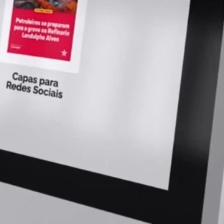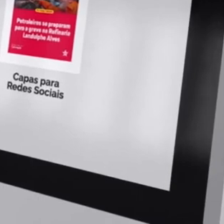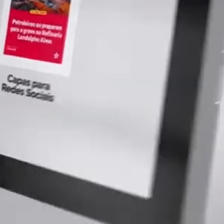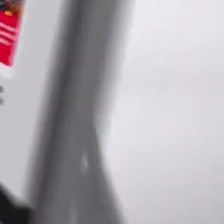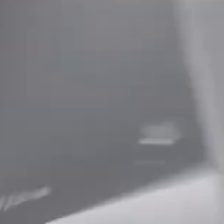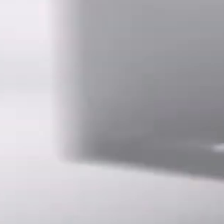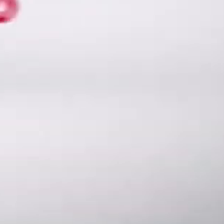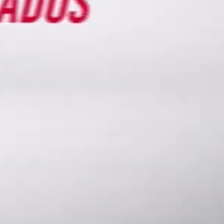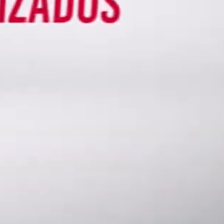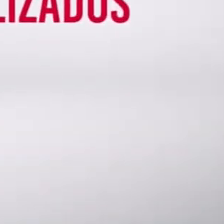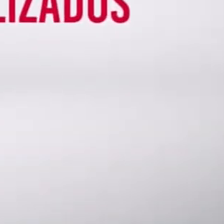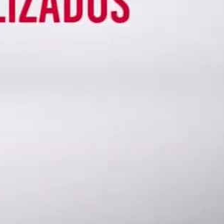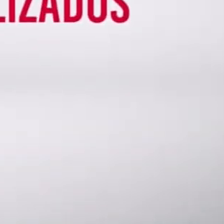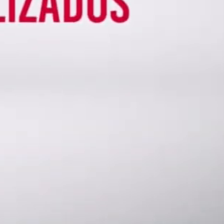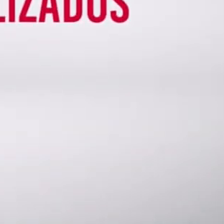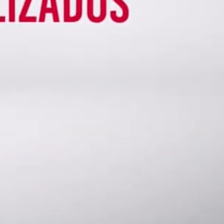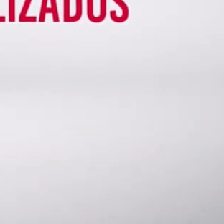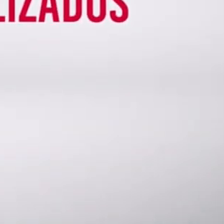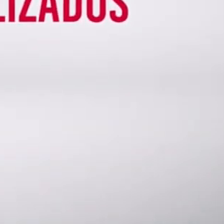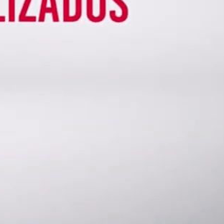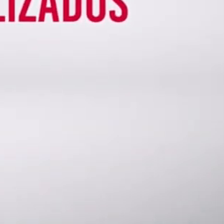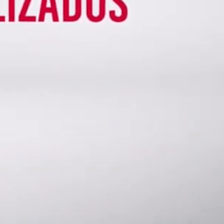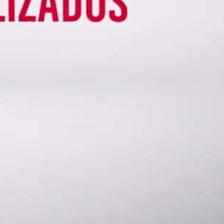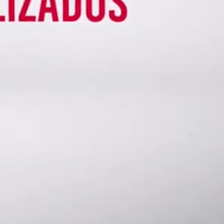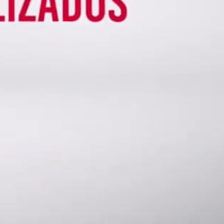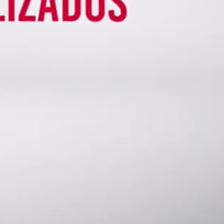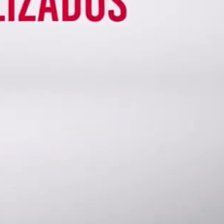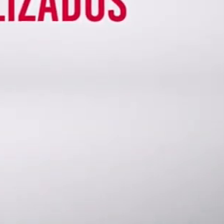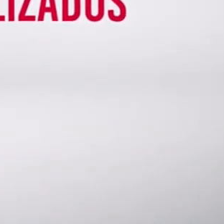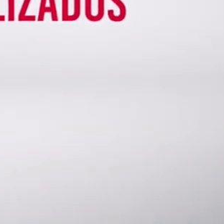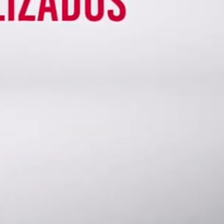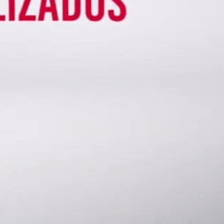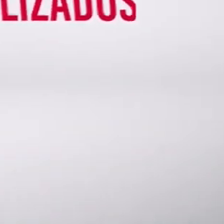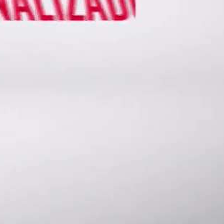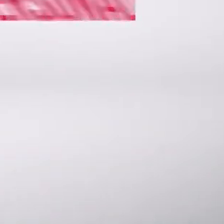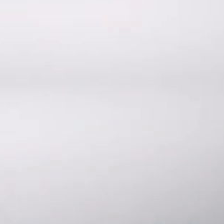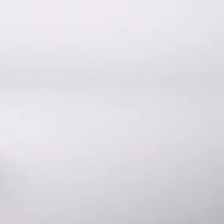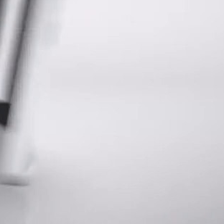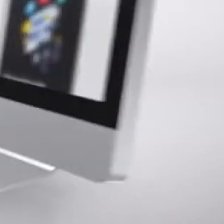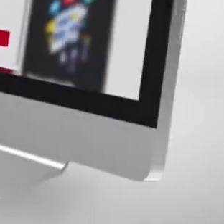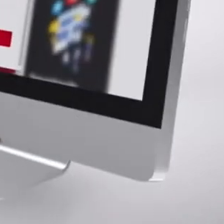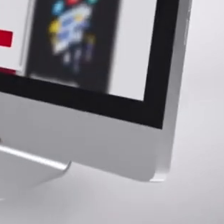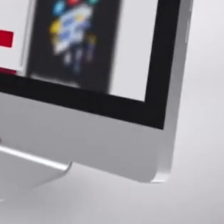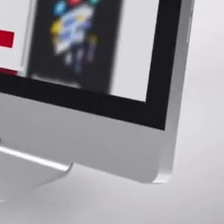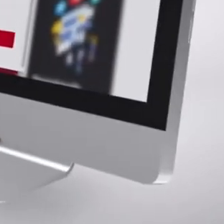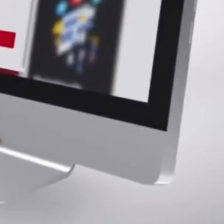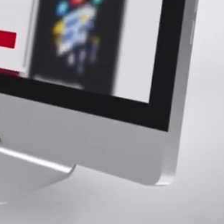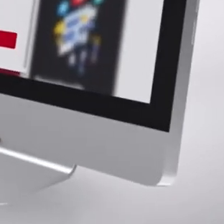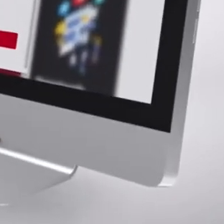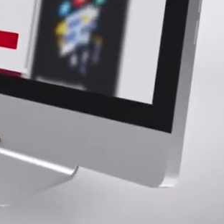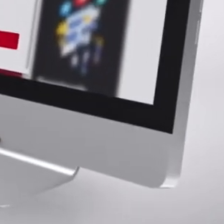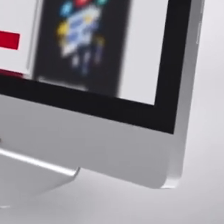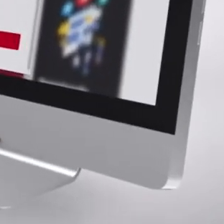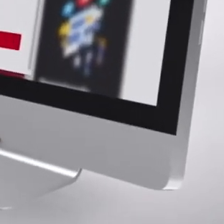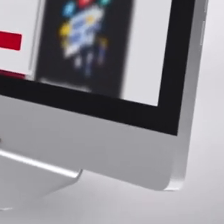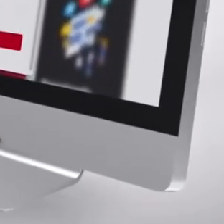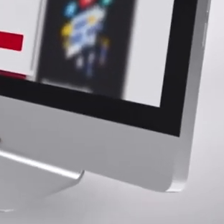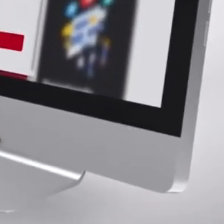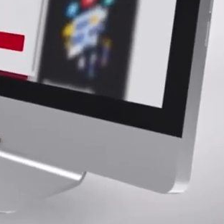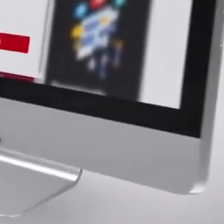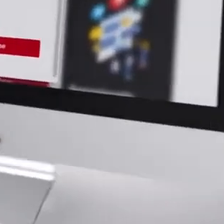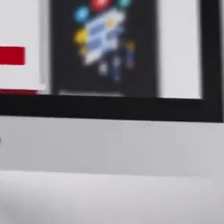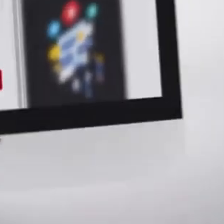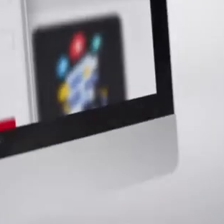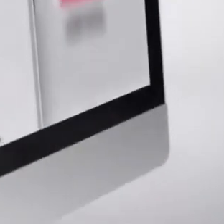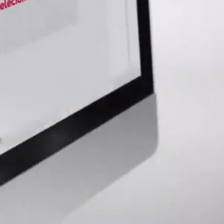só Ela traz o gerador de materiais para você criar conteúdos personalizados para as redes para acessar basta se